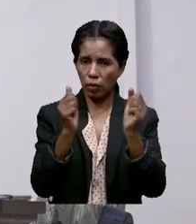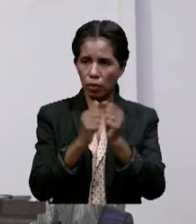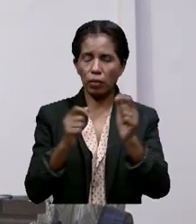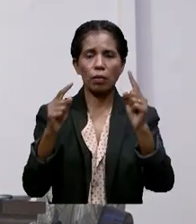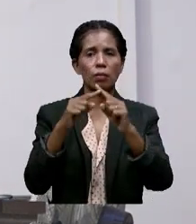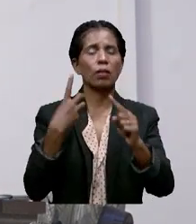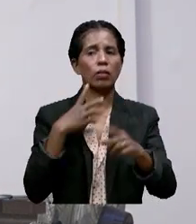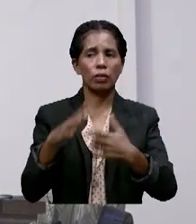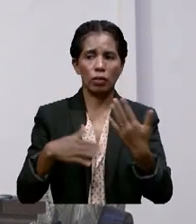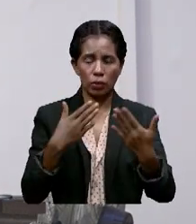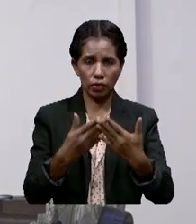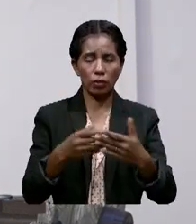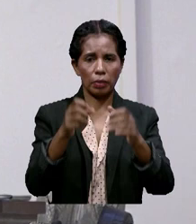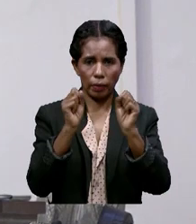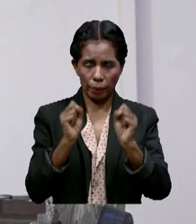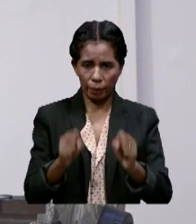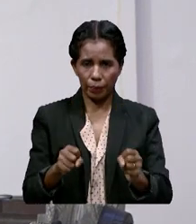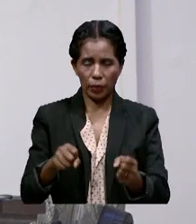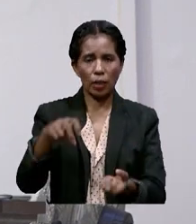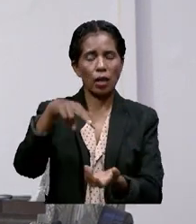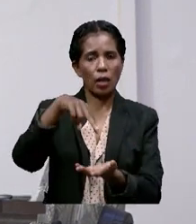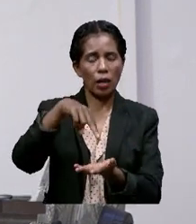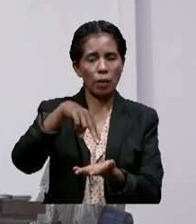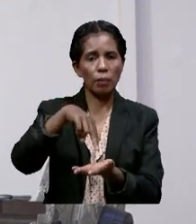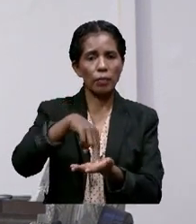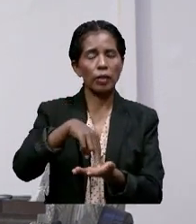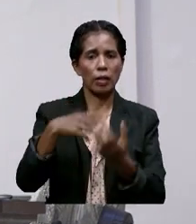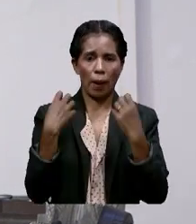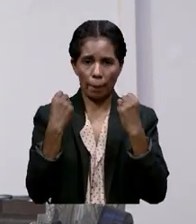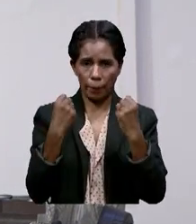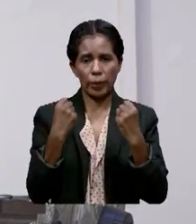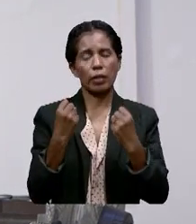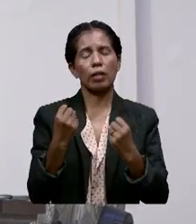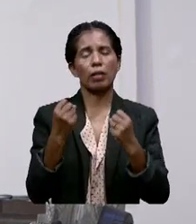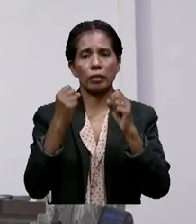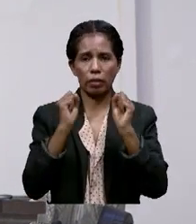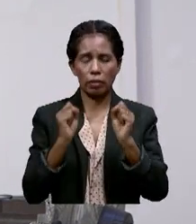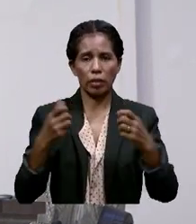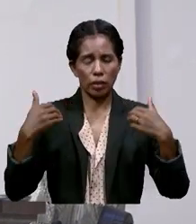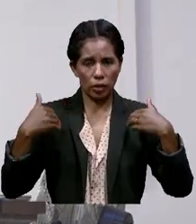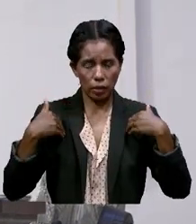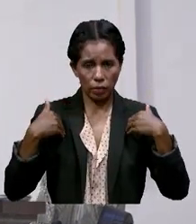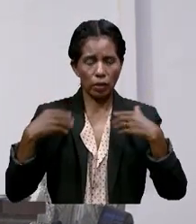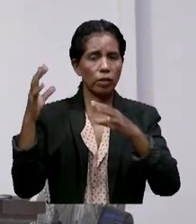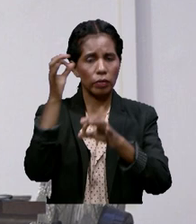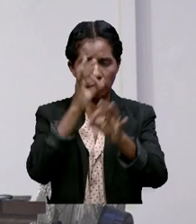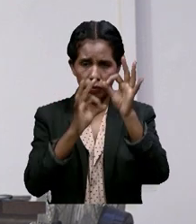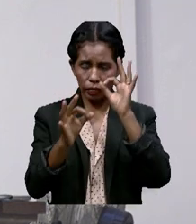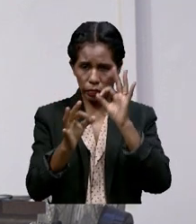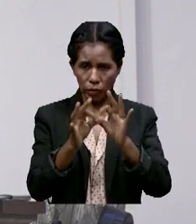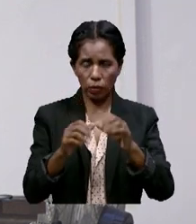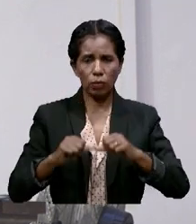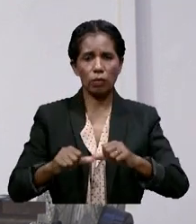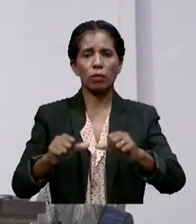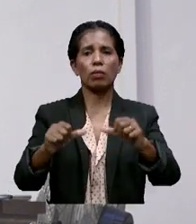hotu, atu bele, hamrik metin, atu ita bele. Ia fila fali coragem. Hahu fila fali itania